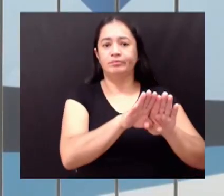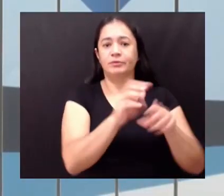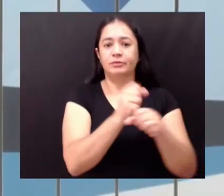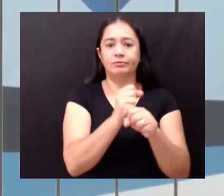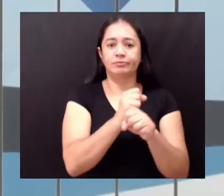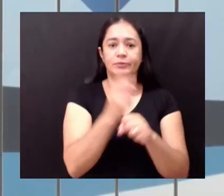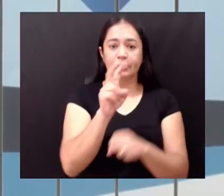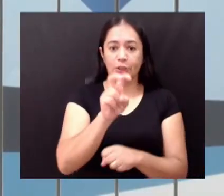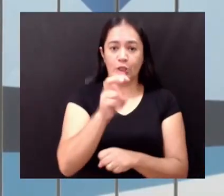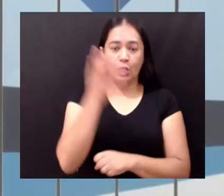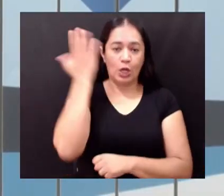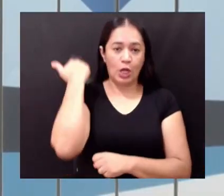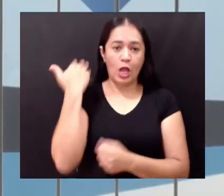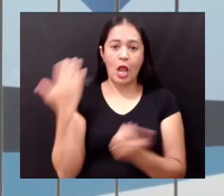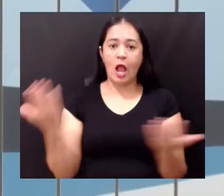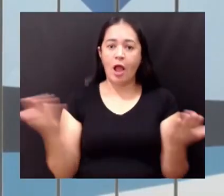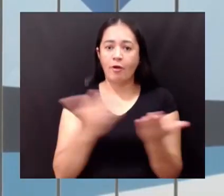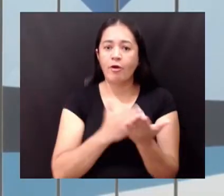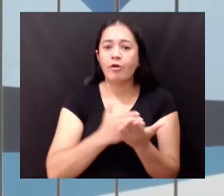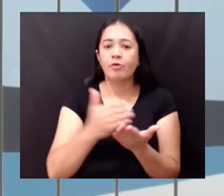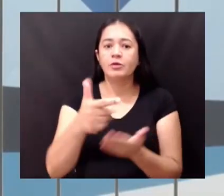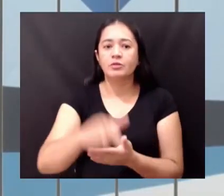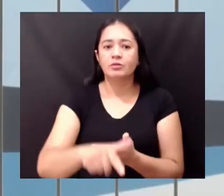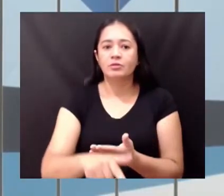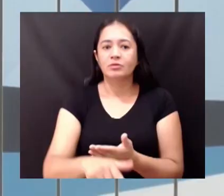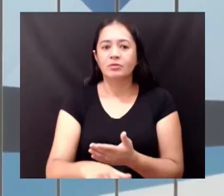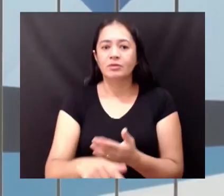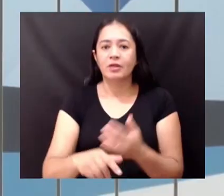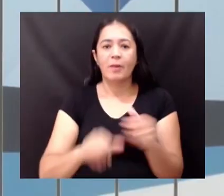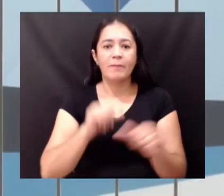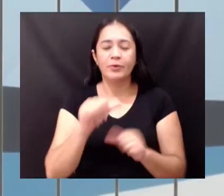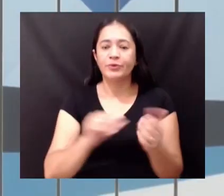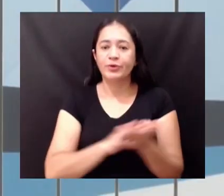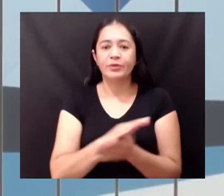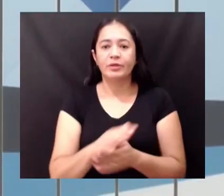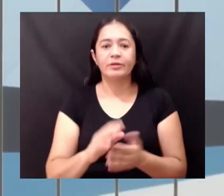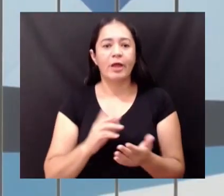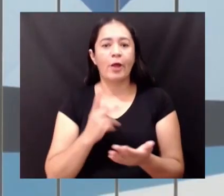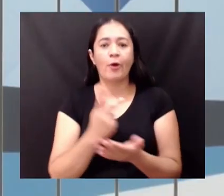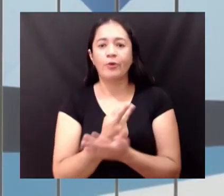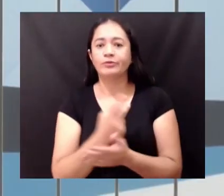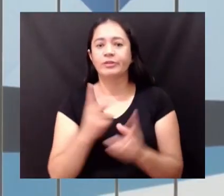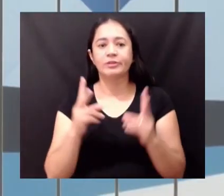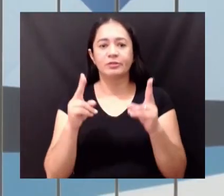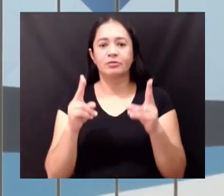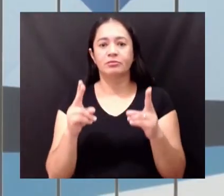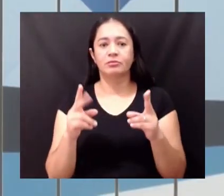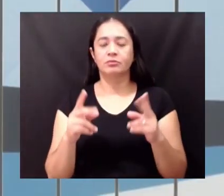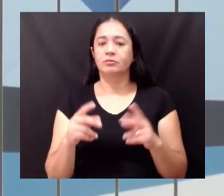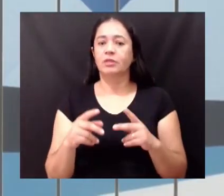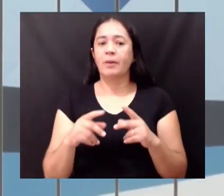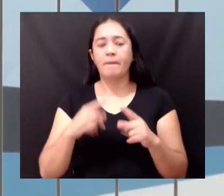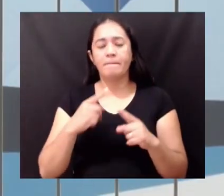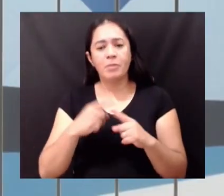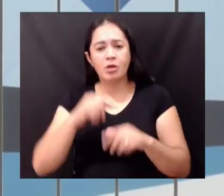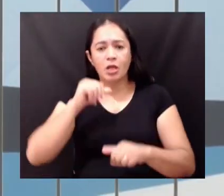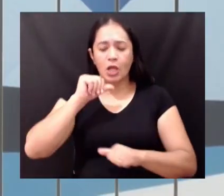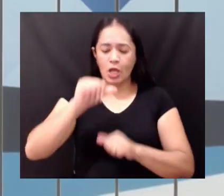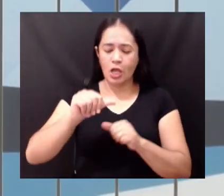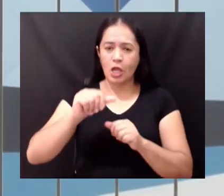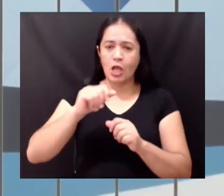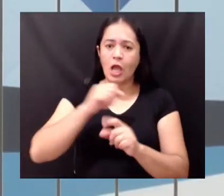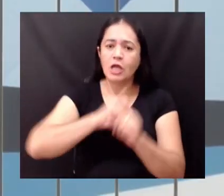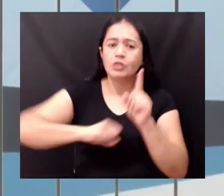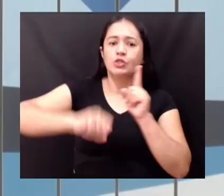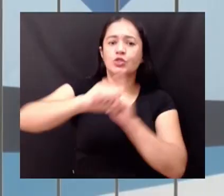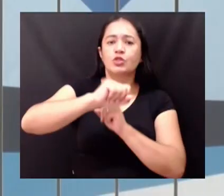reabrindo e que nada mudou, tudo acontece da mesma forma, né? Então a sociedade vem mudando, existem coisas que nos direcionam,